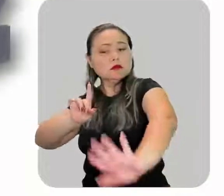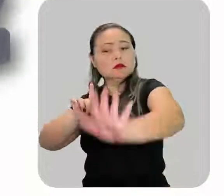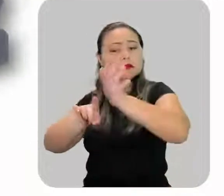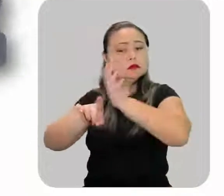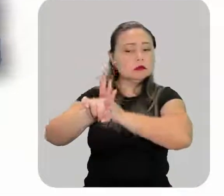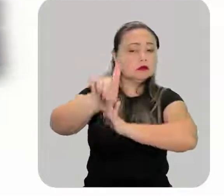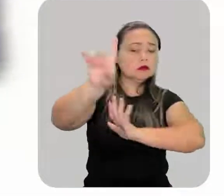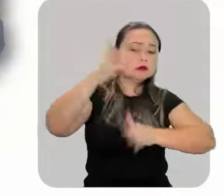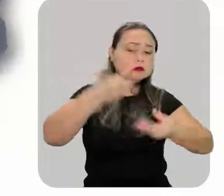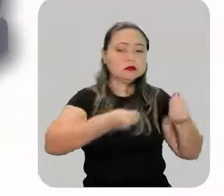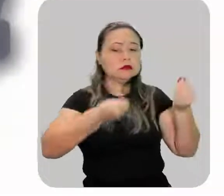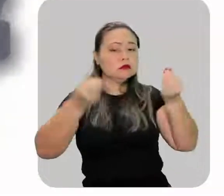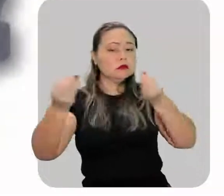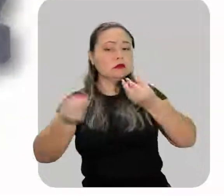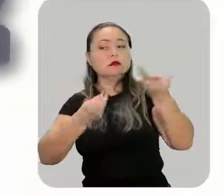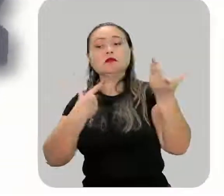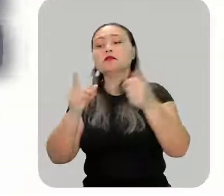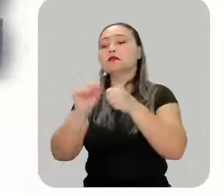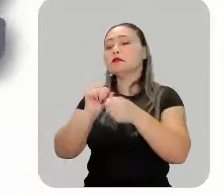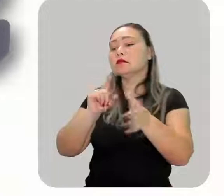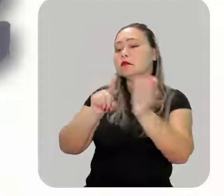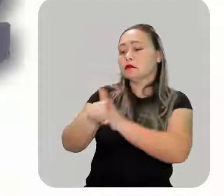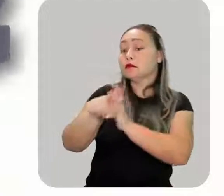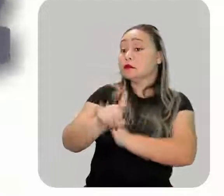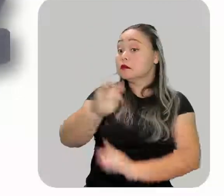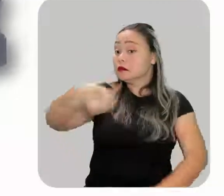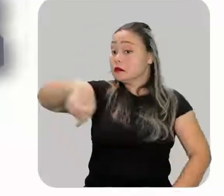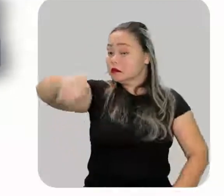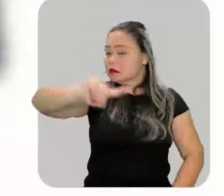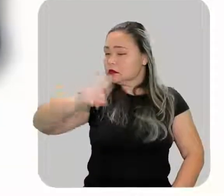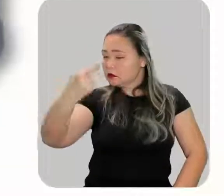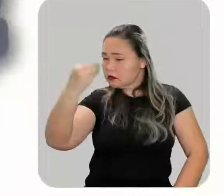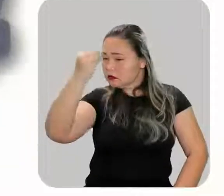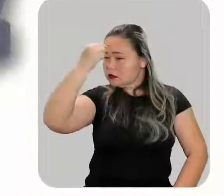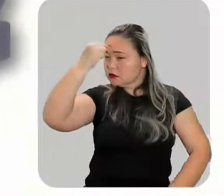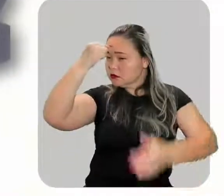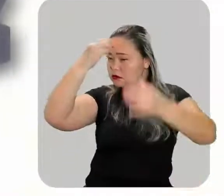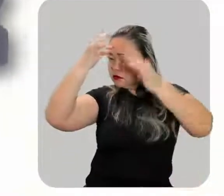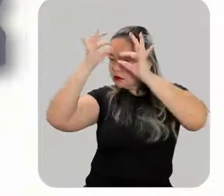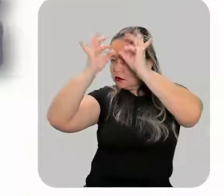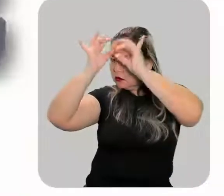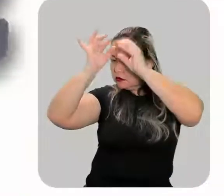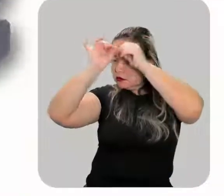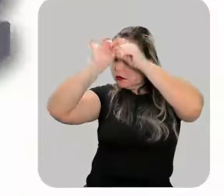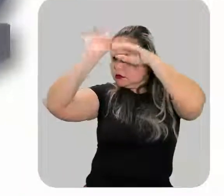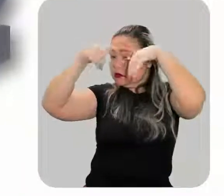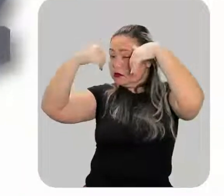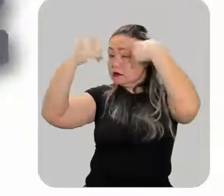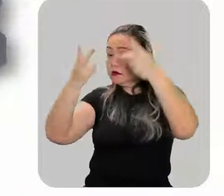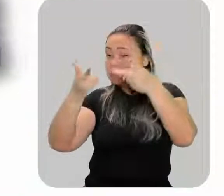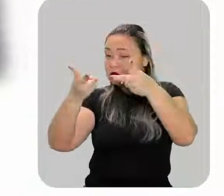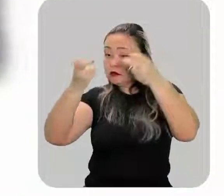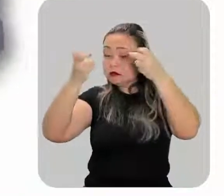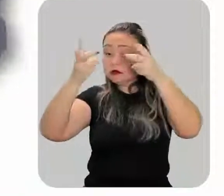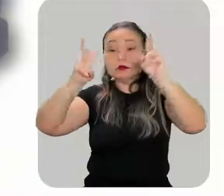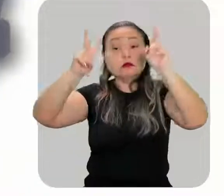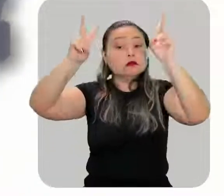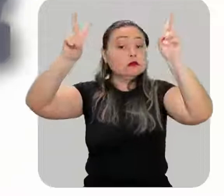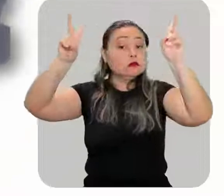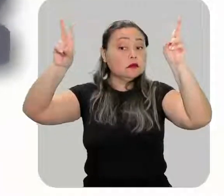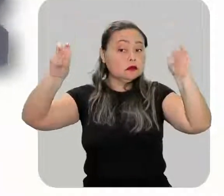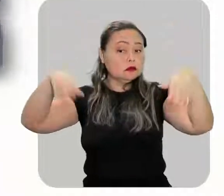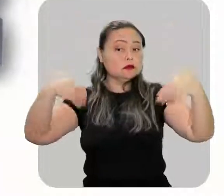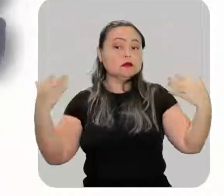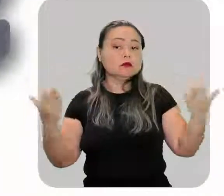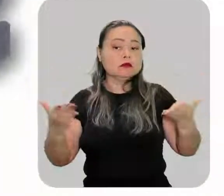vai trazer para vocês algumas perguntinhas que vai fazer a sua memória trabalhar e você vai perceber que esse assunto que a gente está